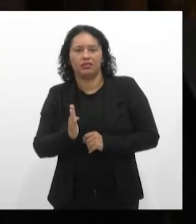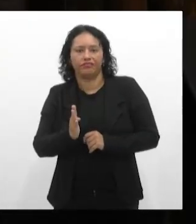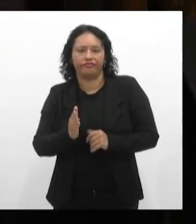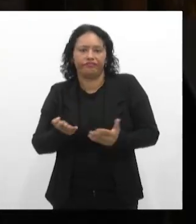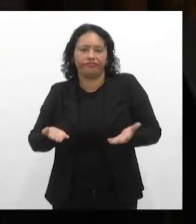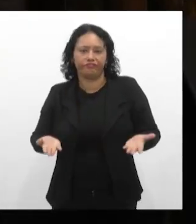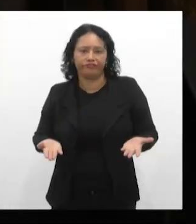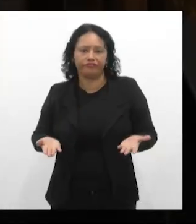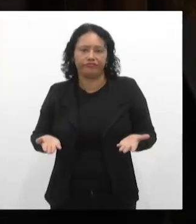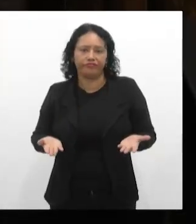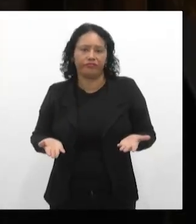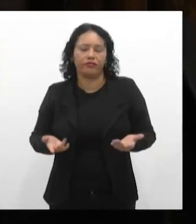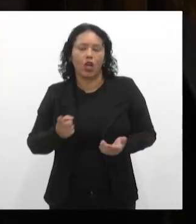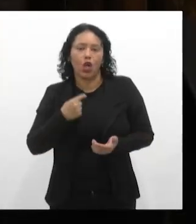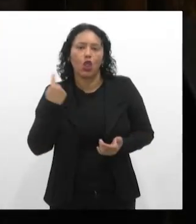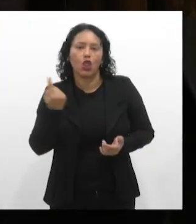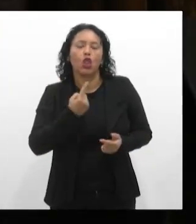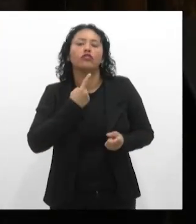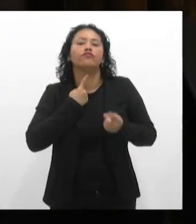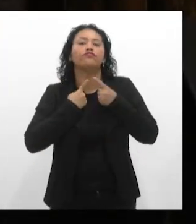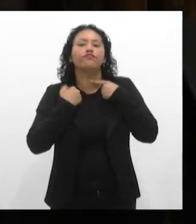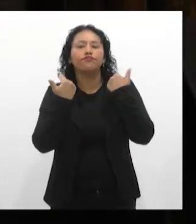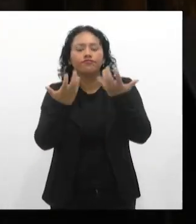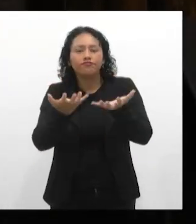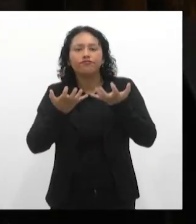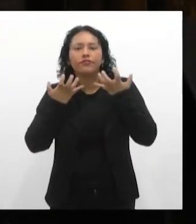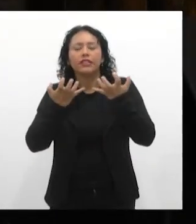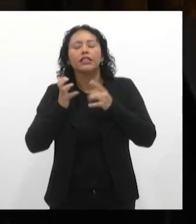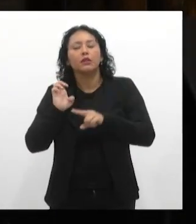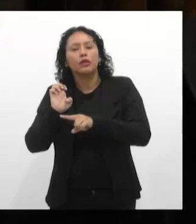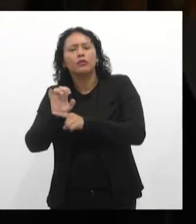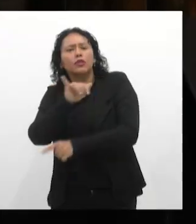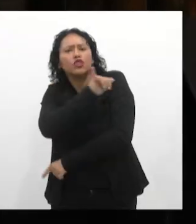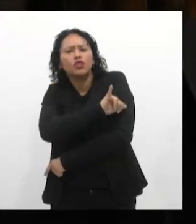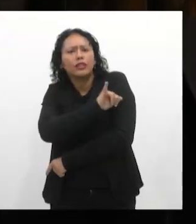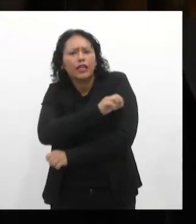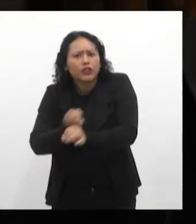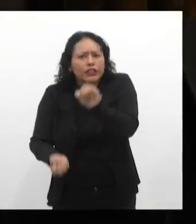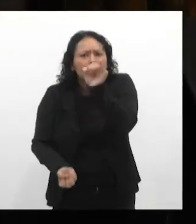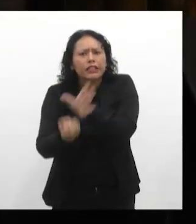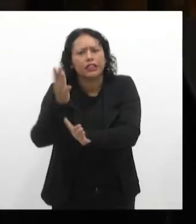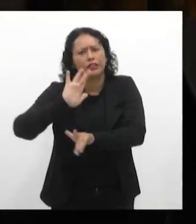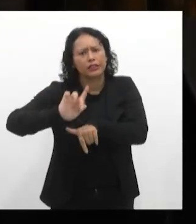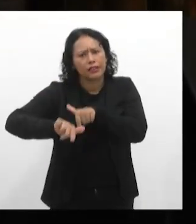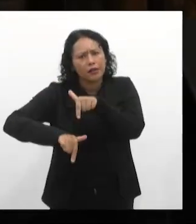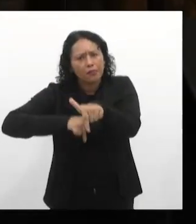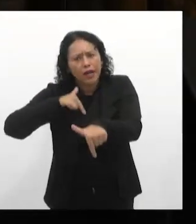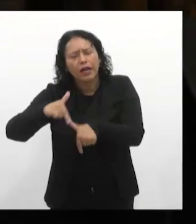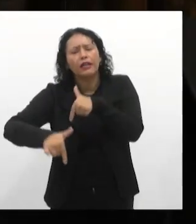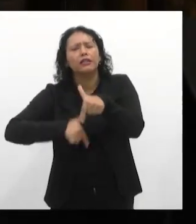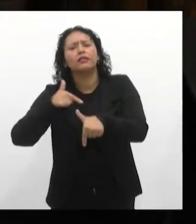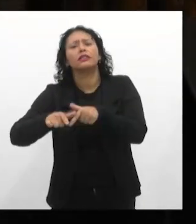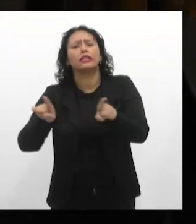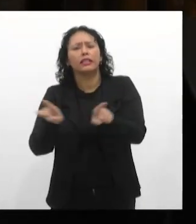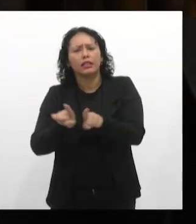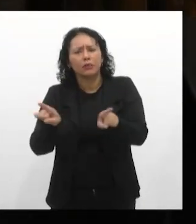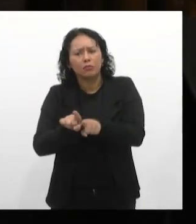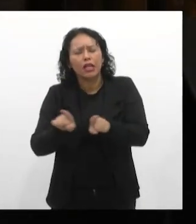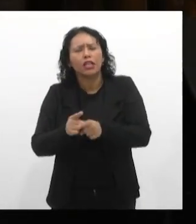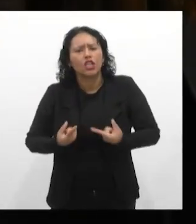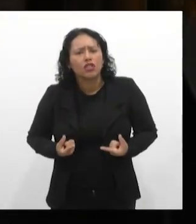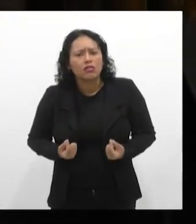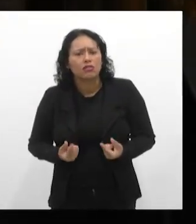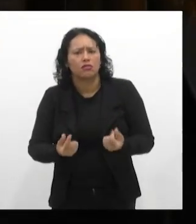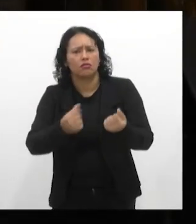nós queremos e necessitamos é um Estado que gere emprego, que gere renda,